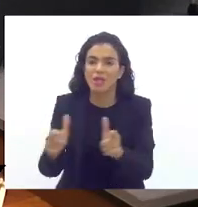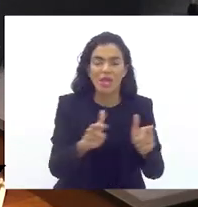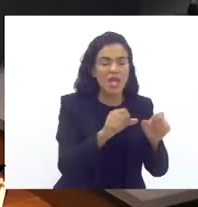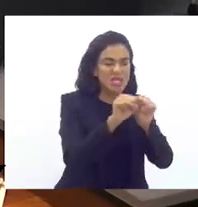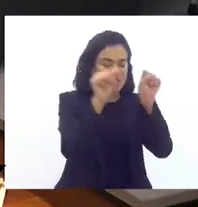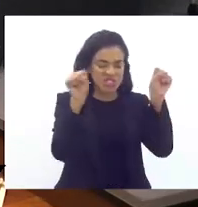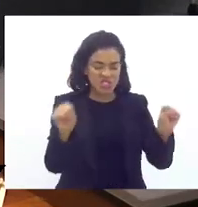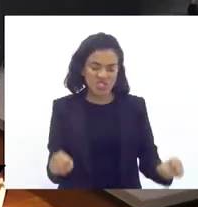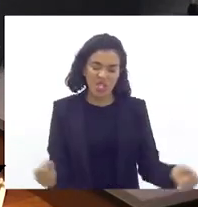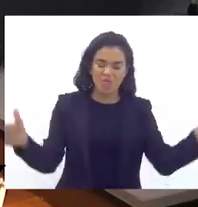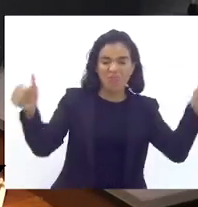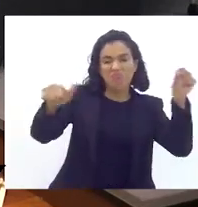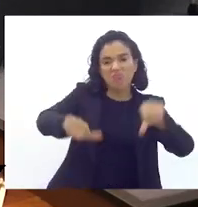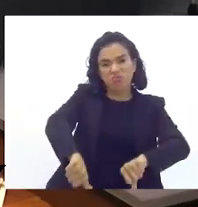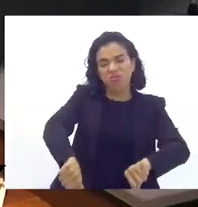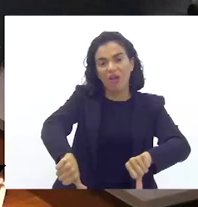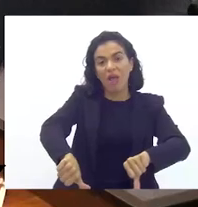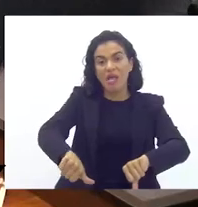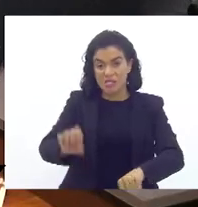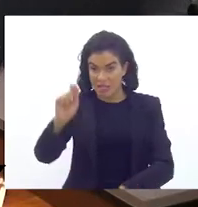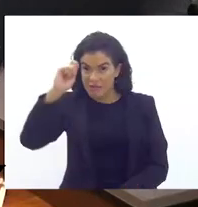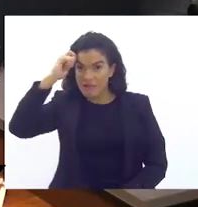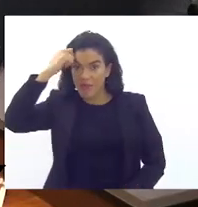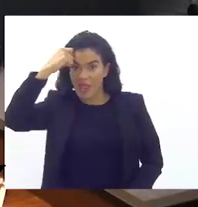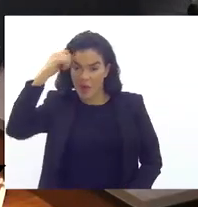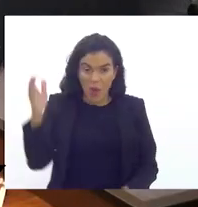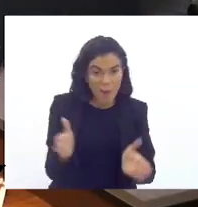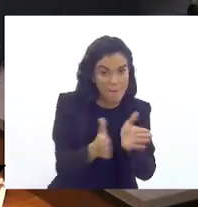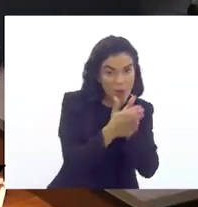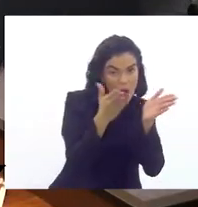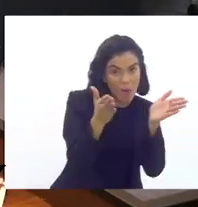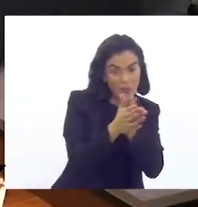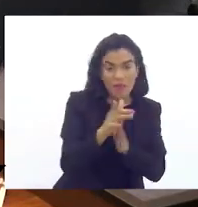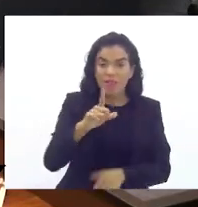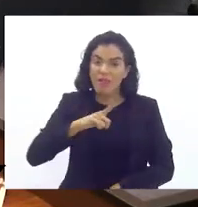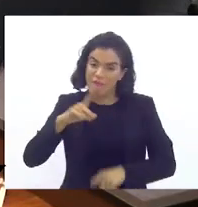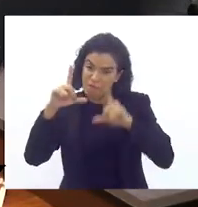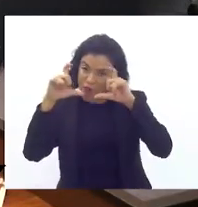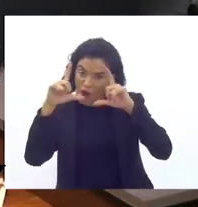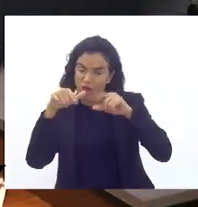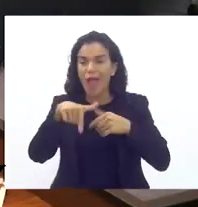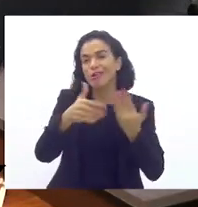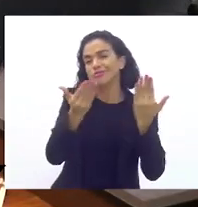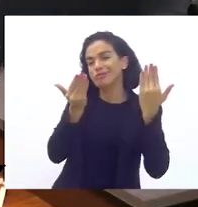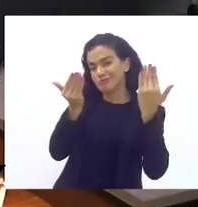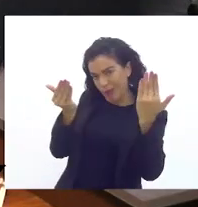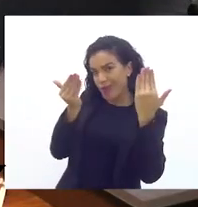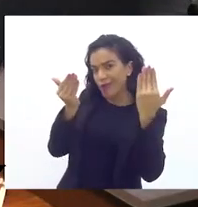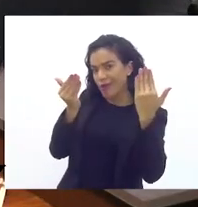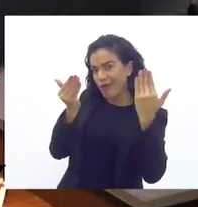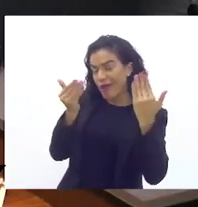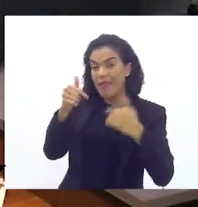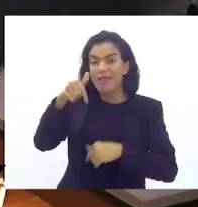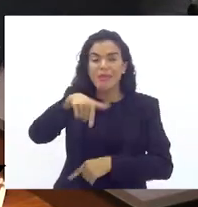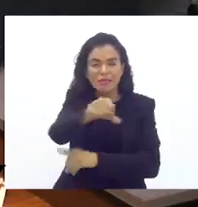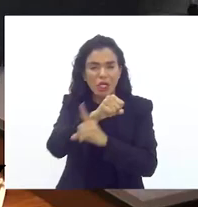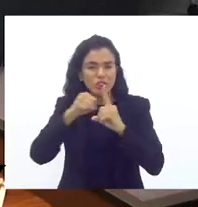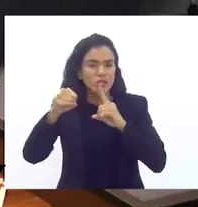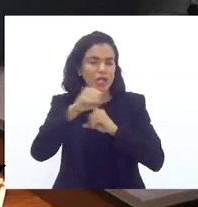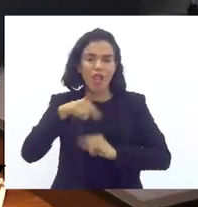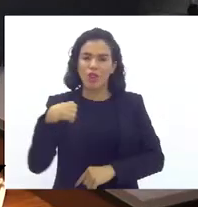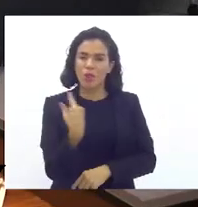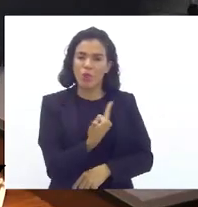falido marginal se é negro é pobre tem a foto é suspeito nesta sociedade